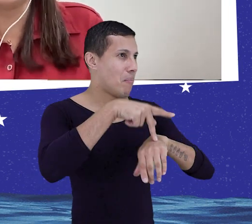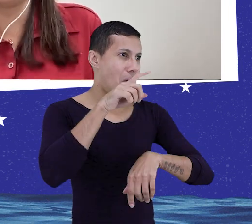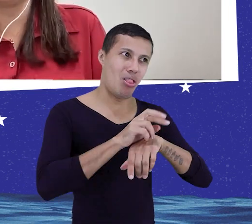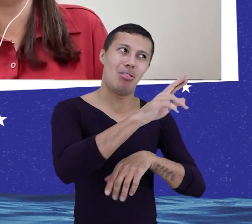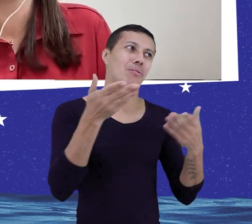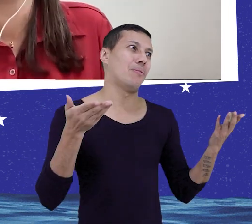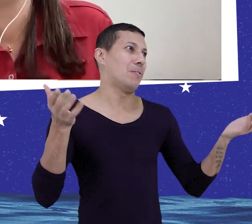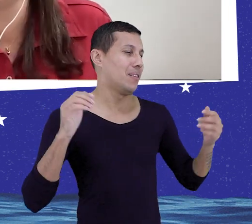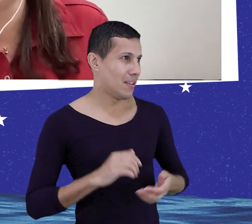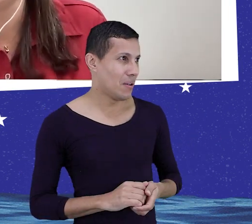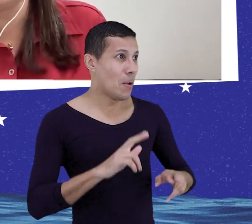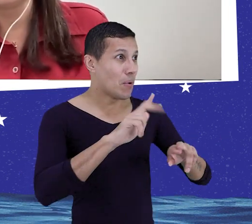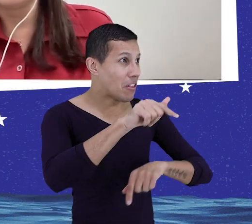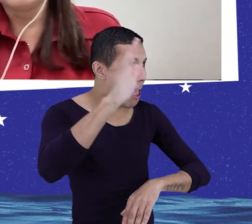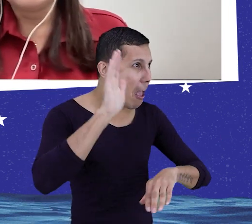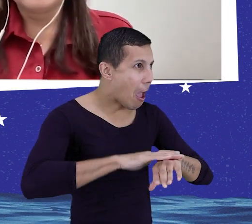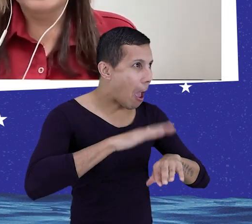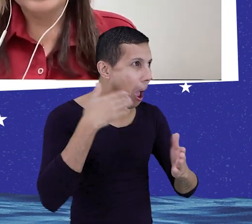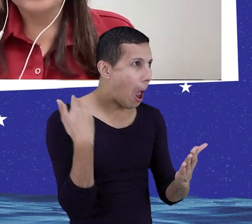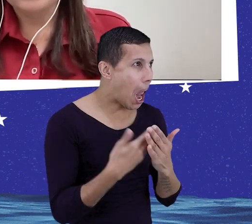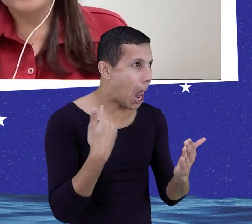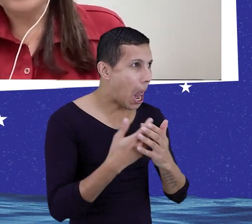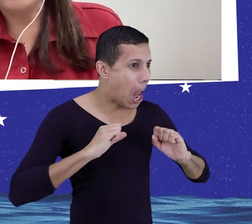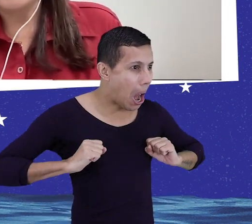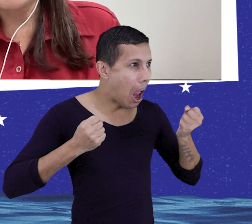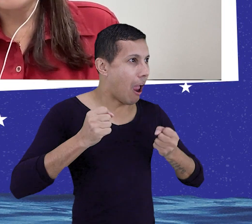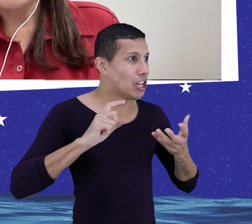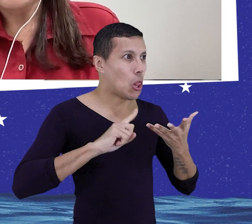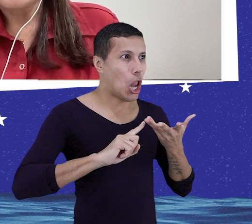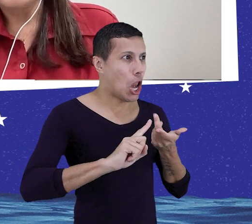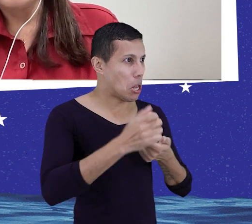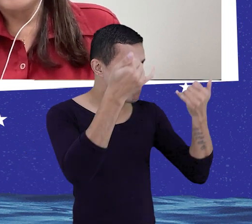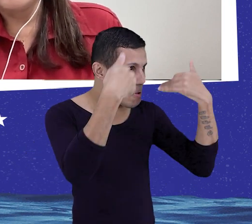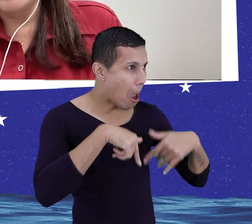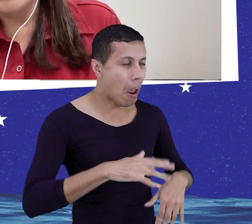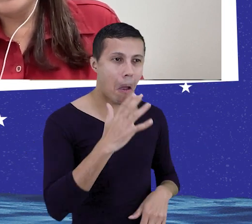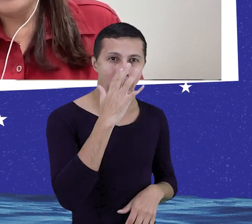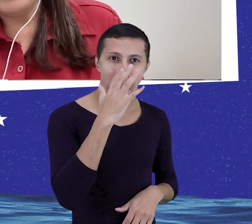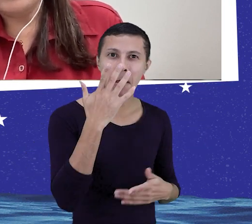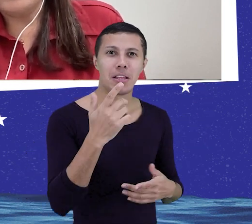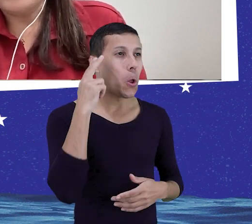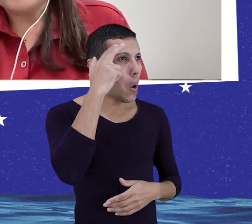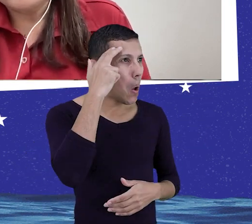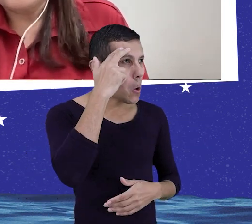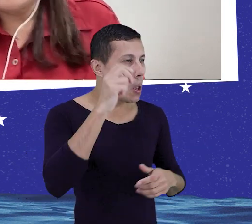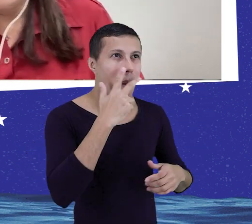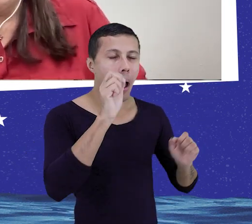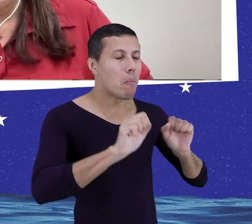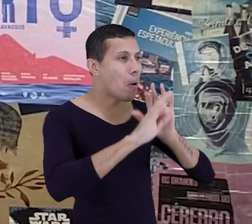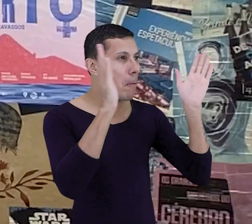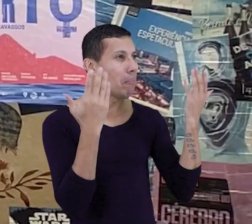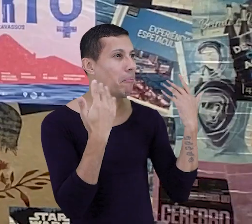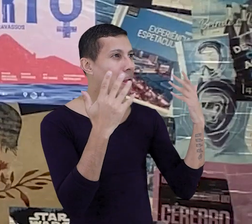menina. Porque tudo que você já fez, essa disposição para tudo que você já fez é só para quem tem um sonho grande mesmo.